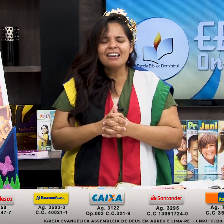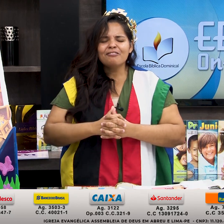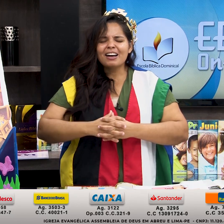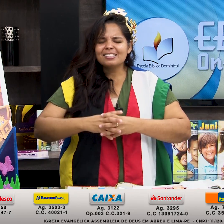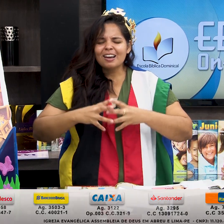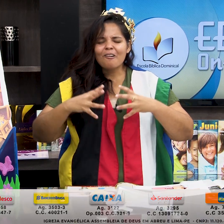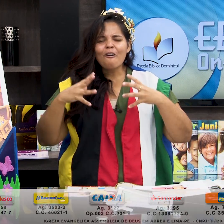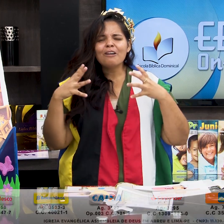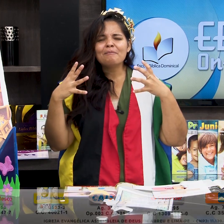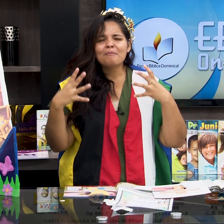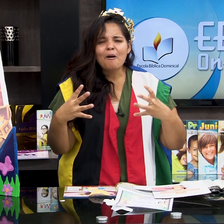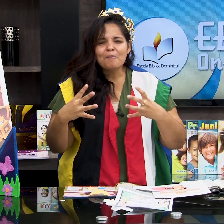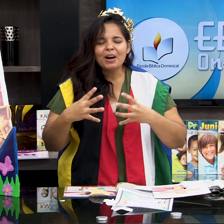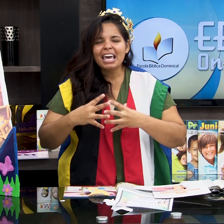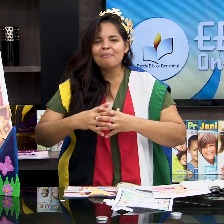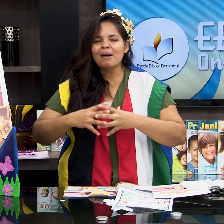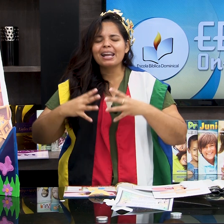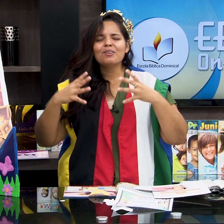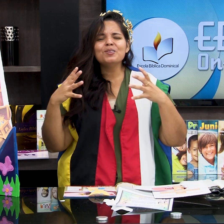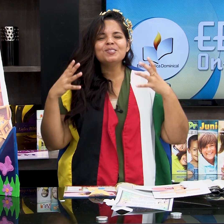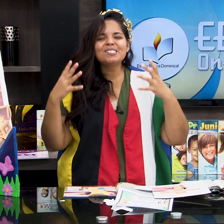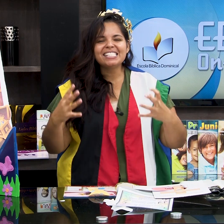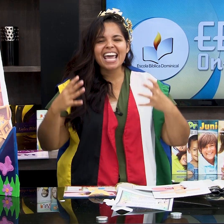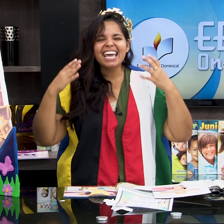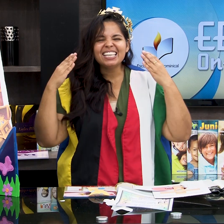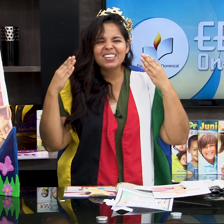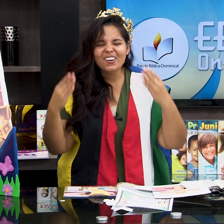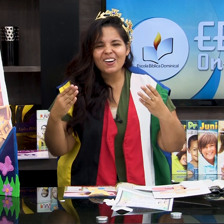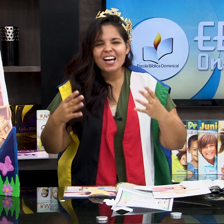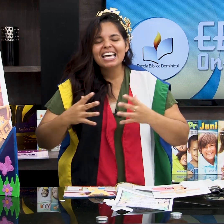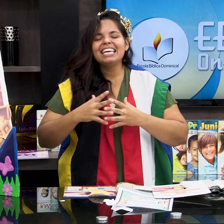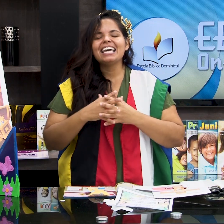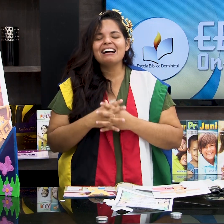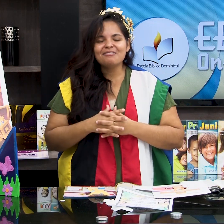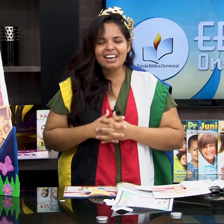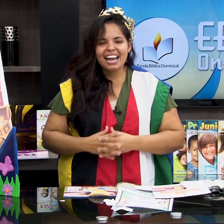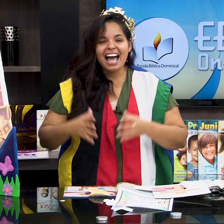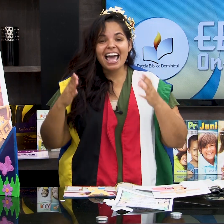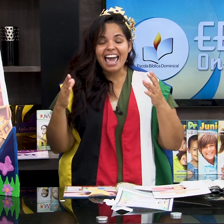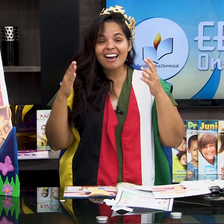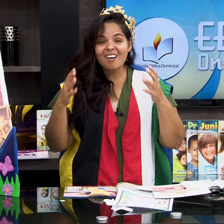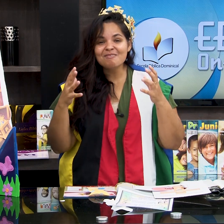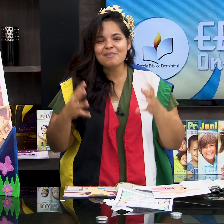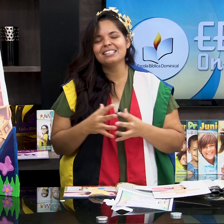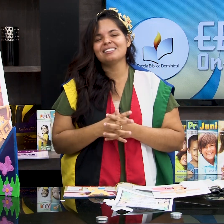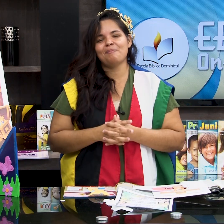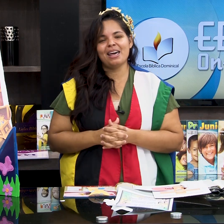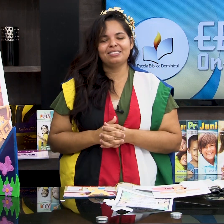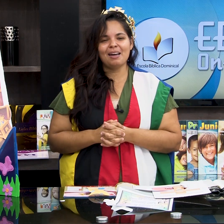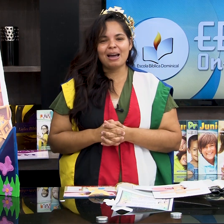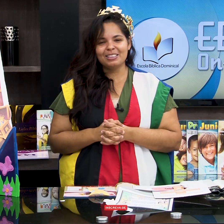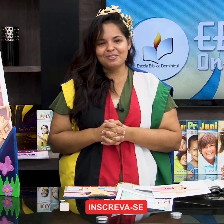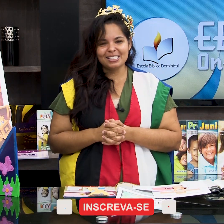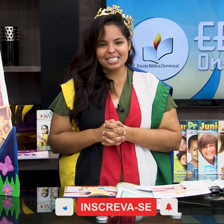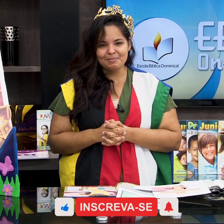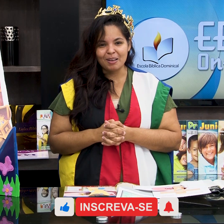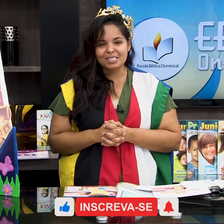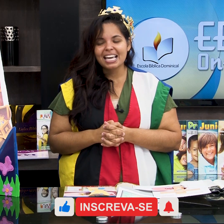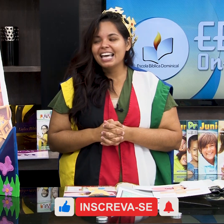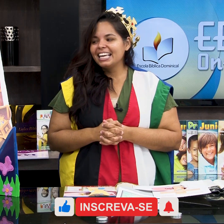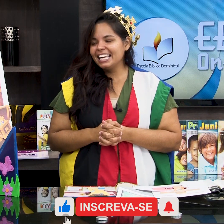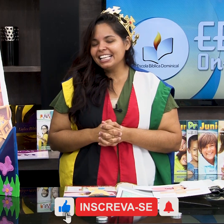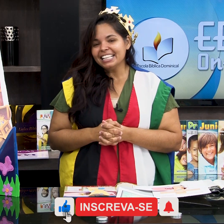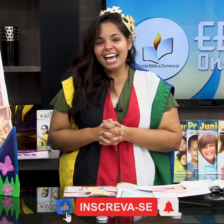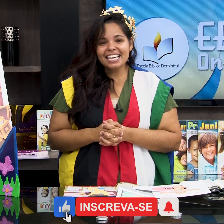e faça com amor, porque é para o Senhor e haverá recompensa para o trabalho de vossas